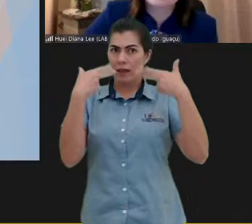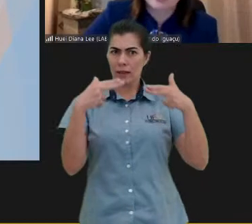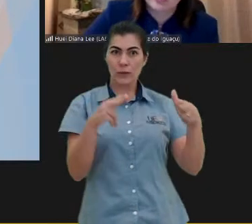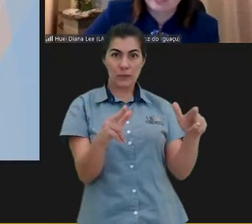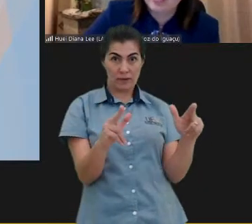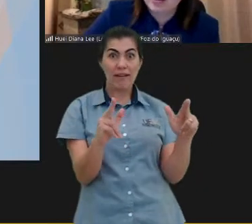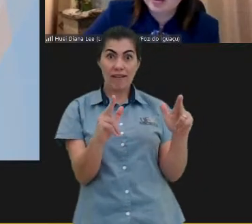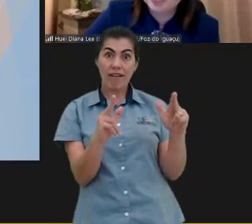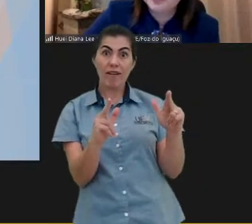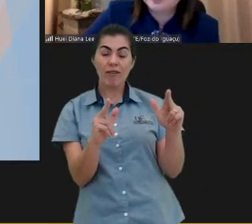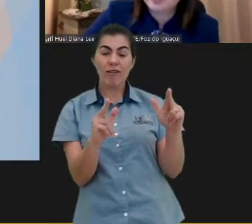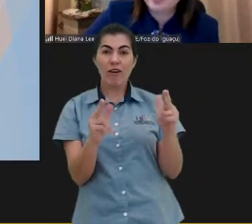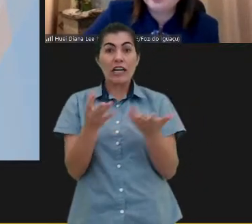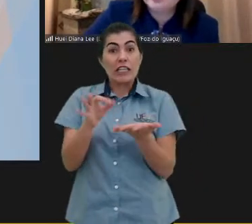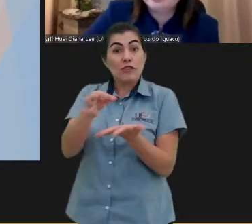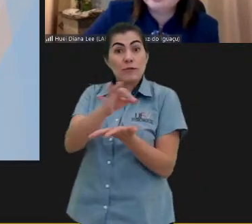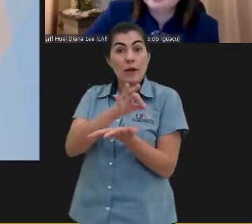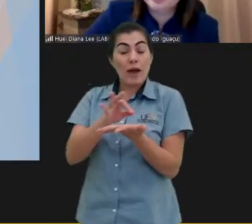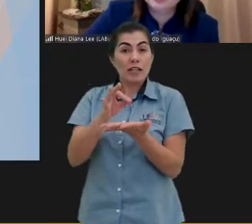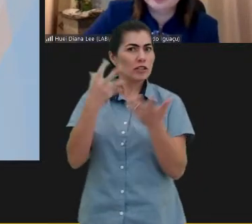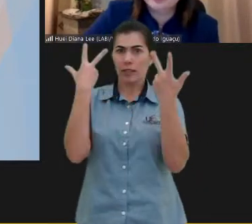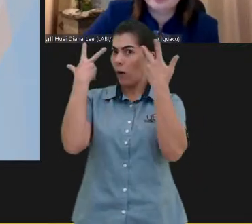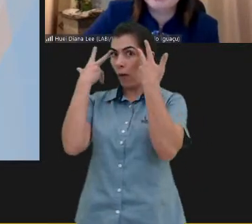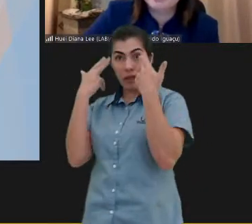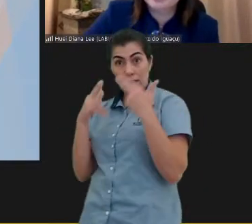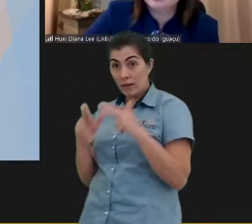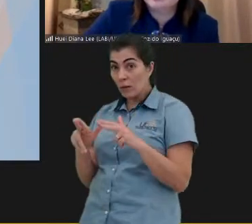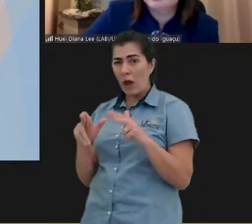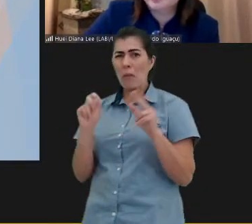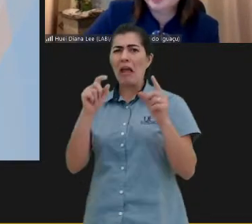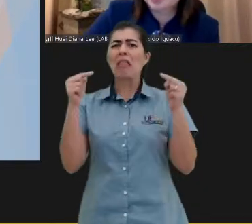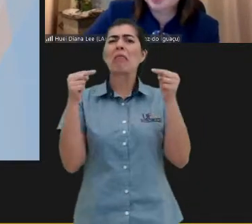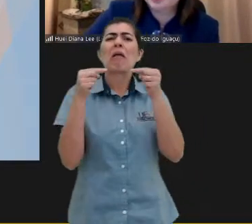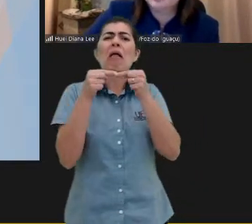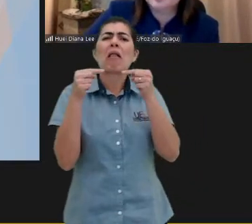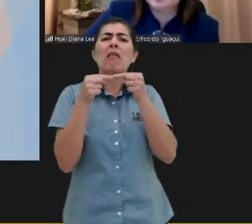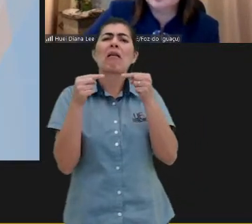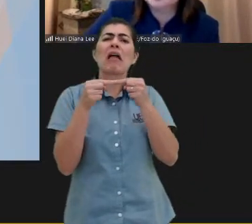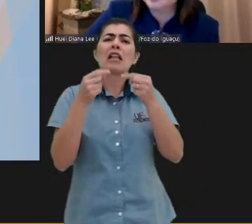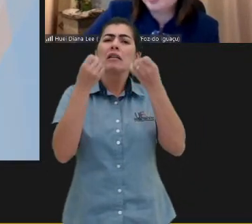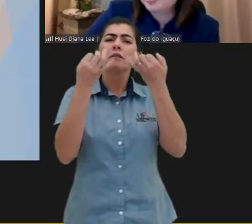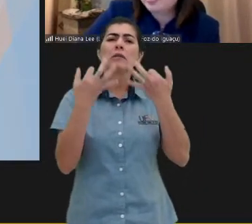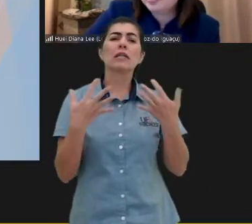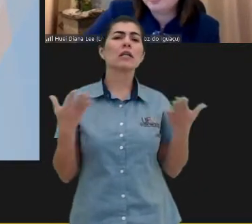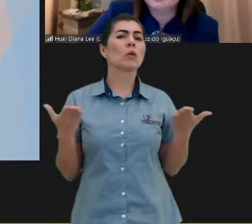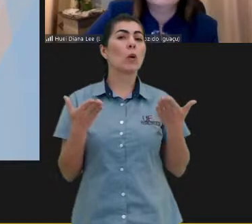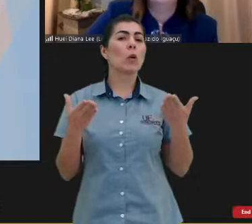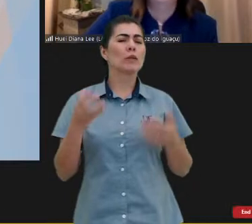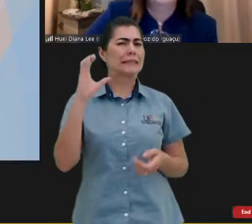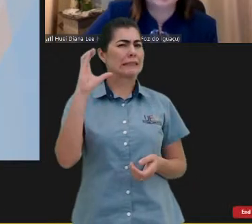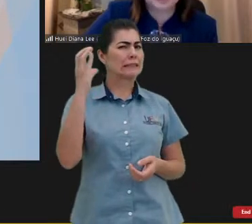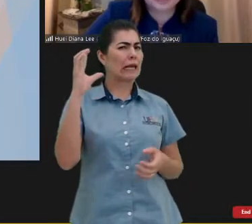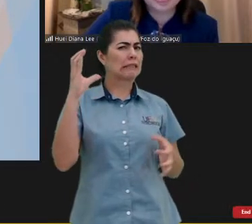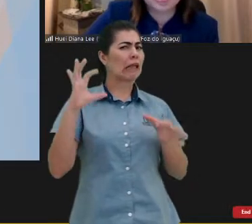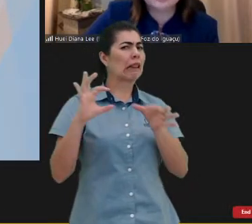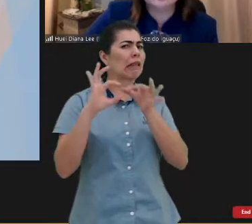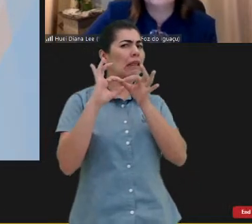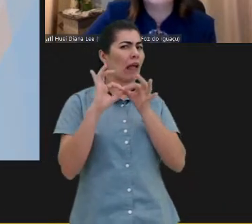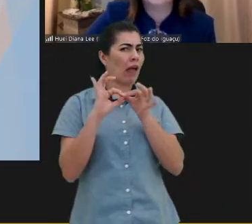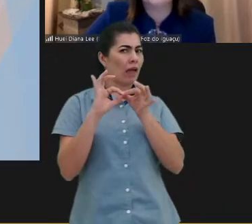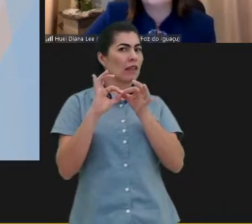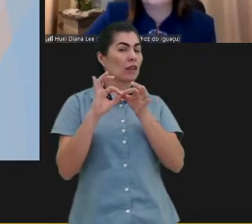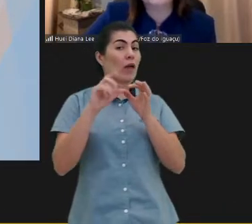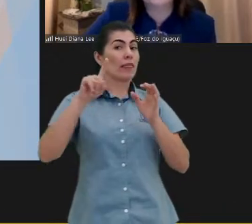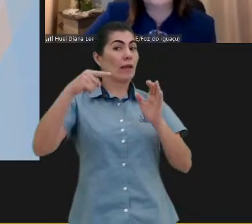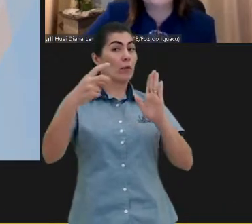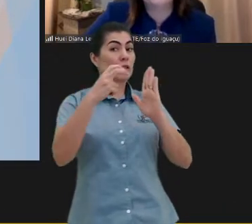diamantes artificiais, mas o que tem a ver com o que a gente está conversando? Ciência, daqui a pouco inteligência